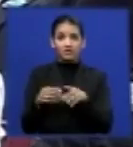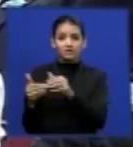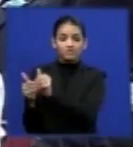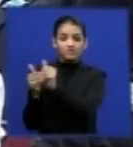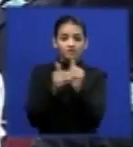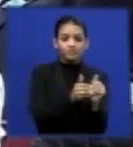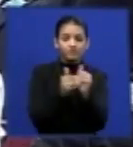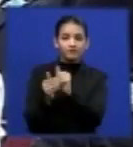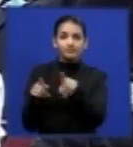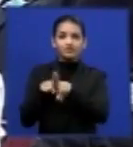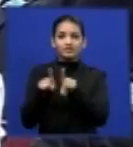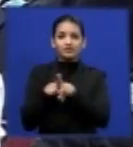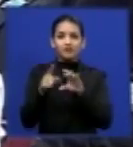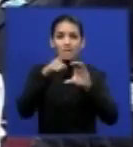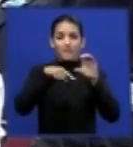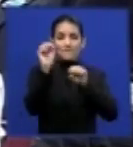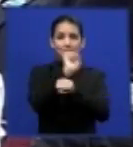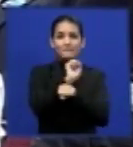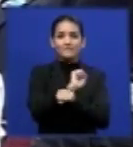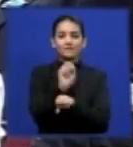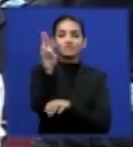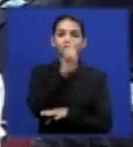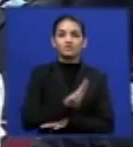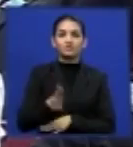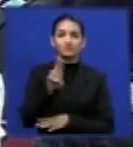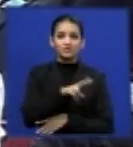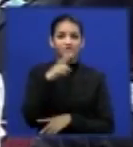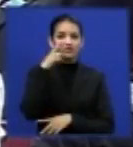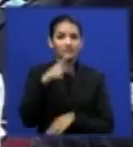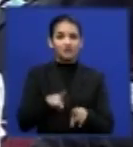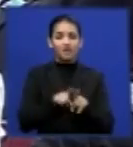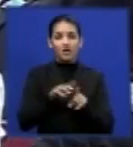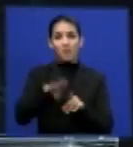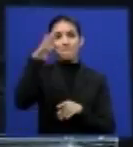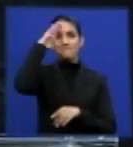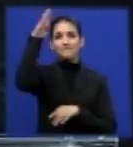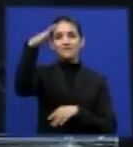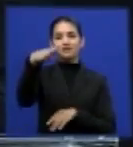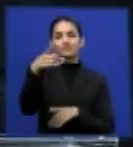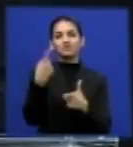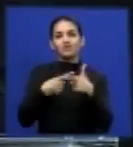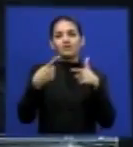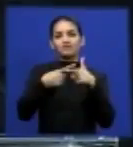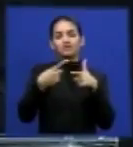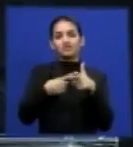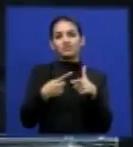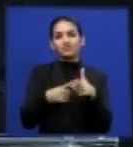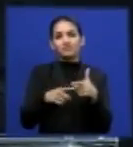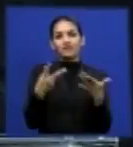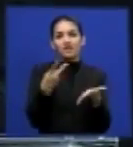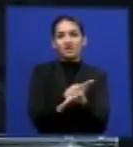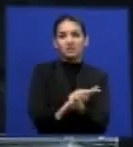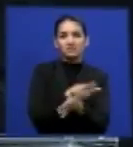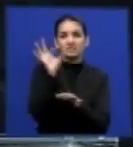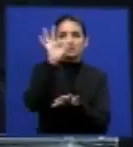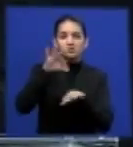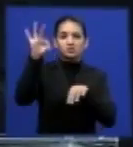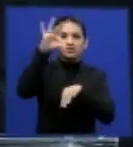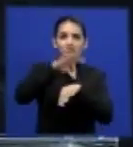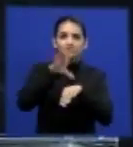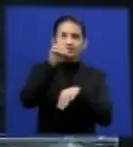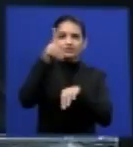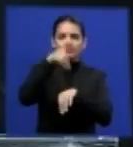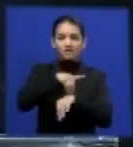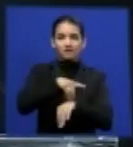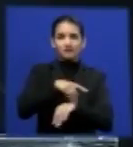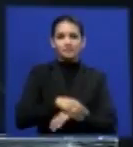foi identificado como o principal fator de propagação de uma espécie de mosquito transmissor da